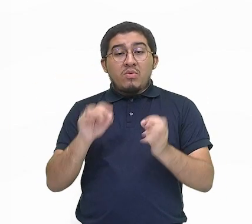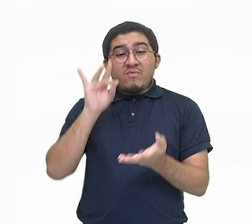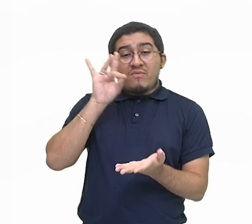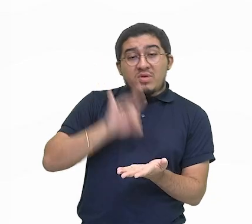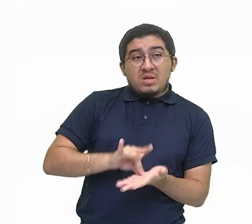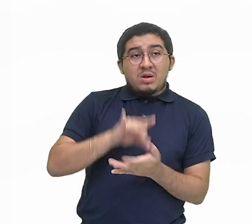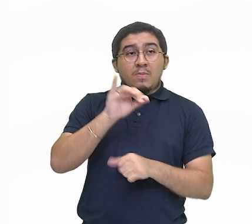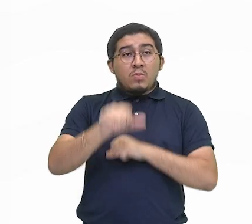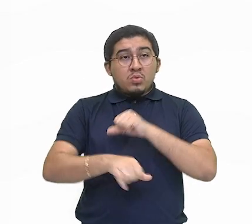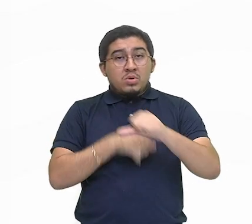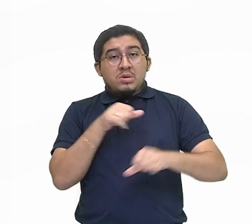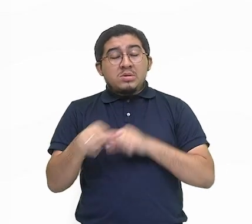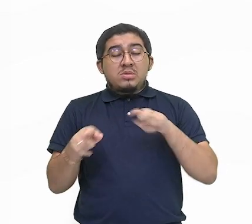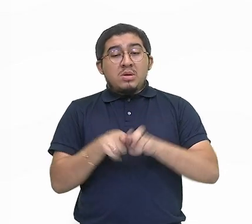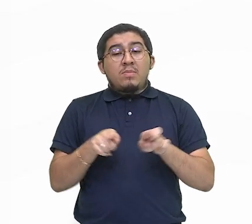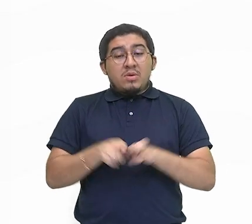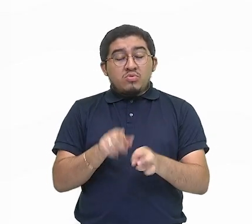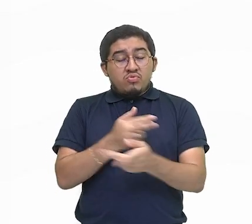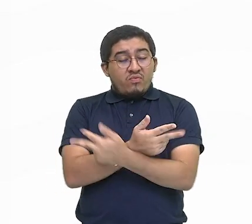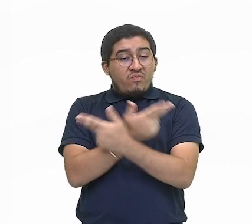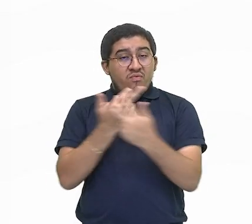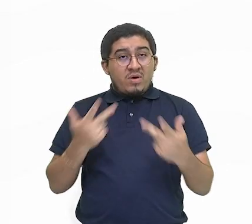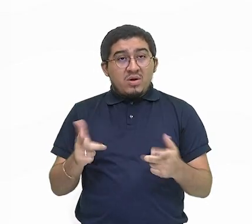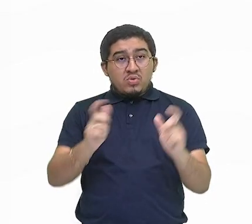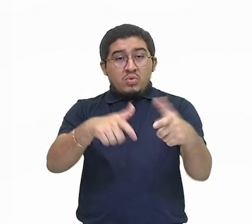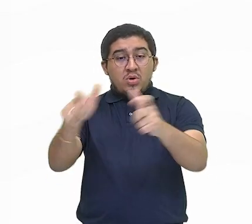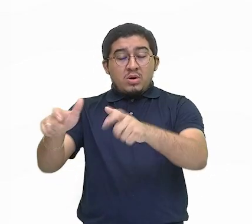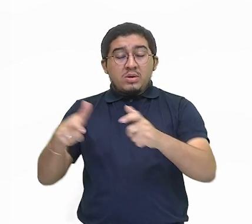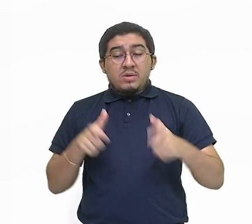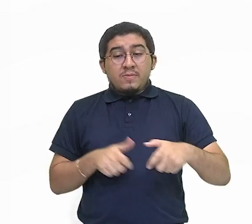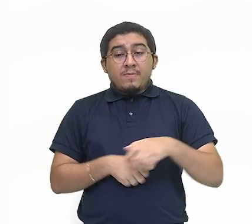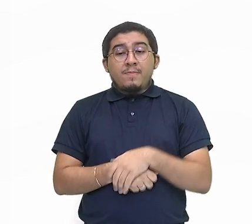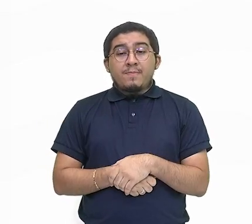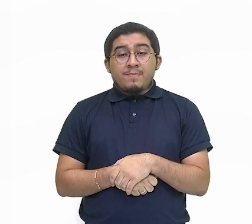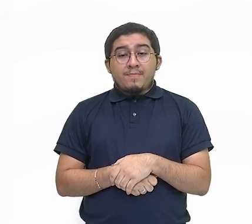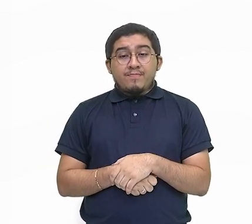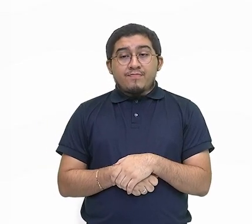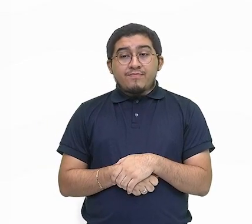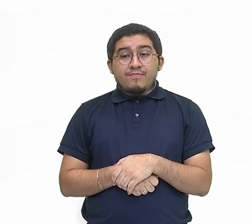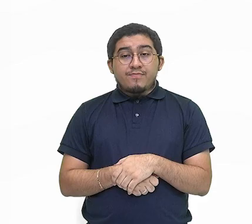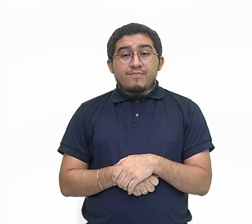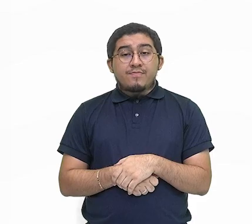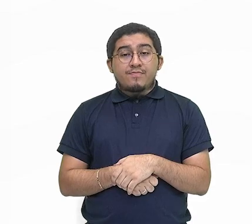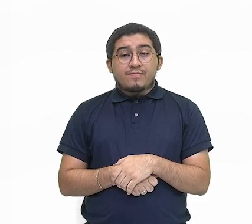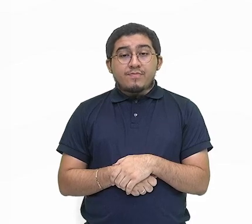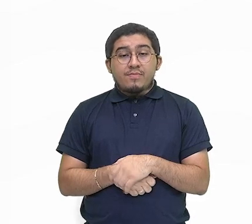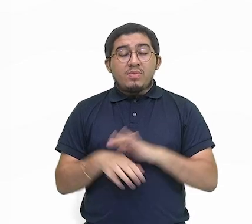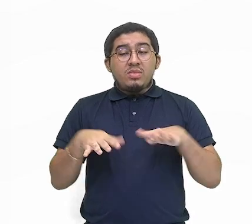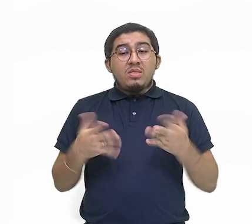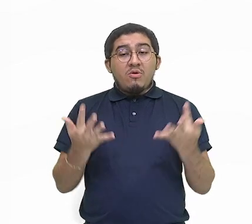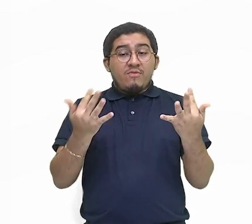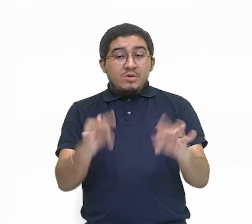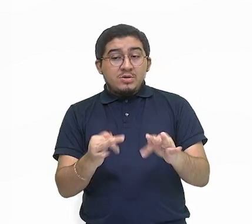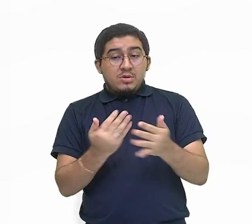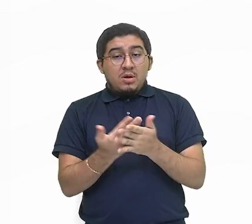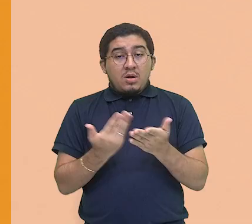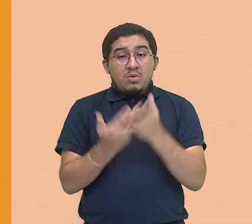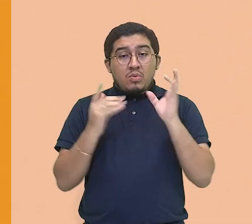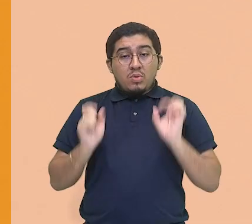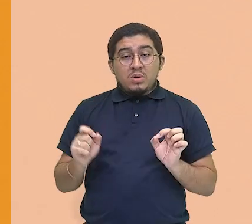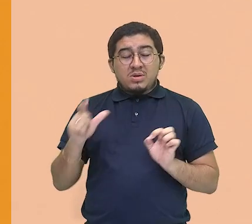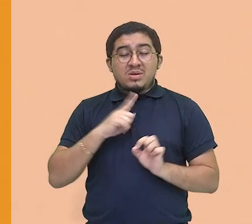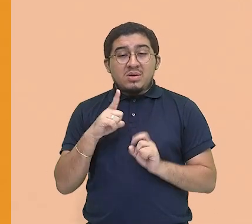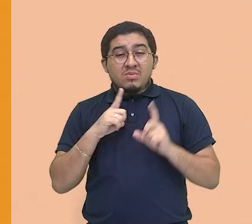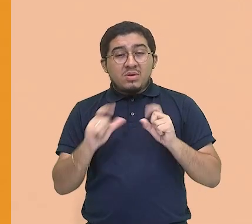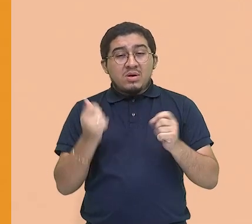verdadeiras mudanças nos mais variados segmentos. Aqui para vocês, para finalizar esta revisão, eu deixo que